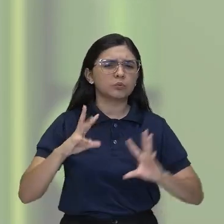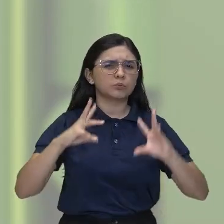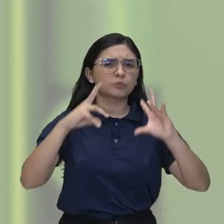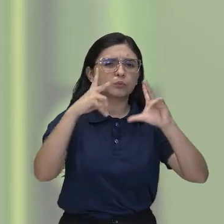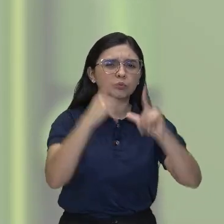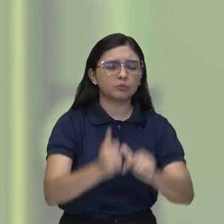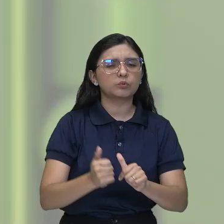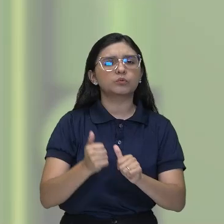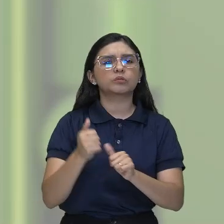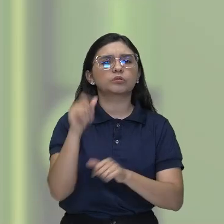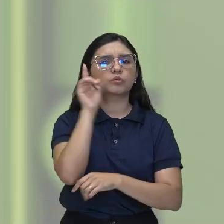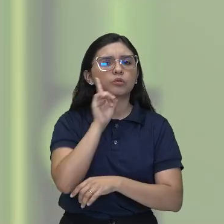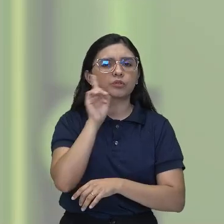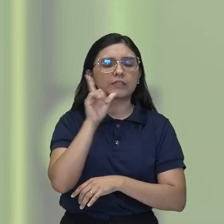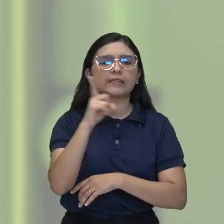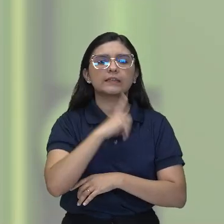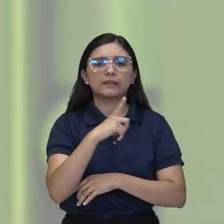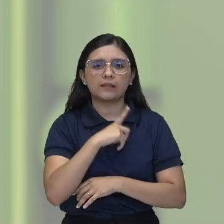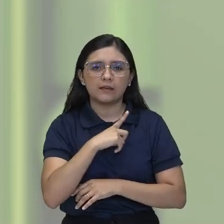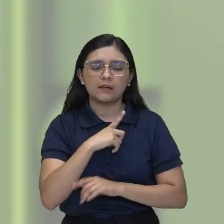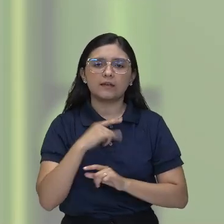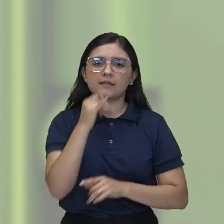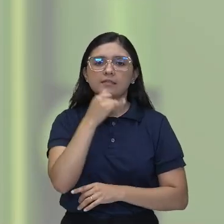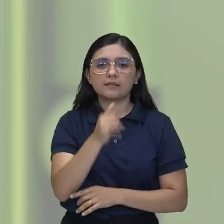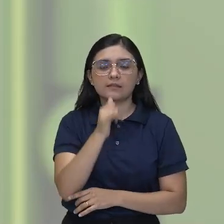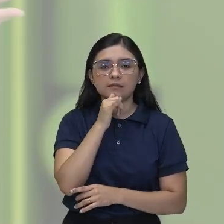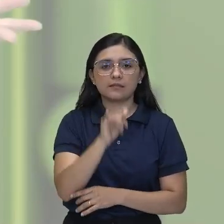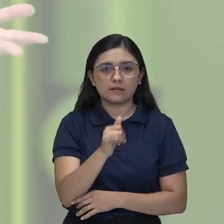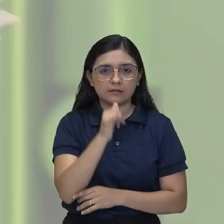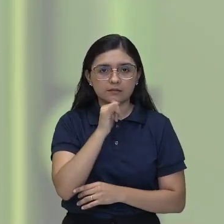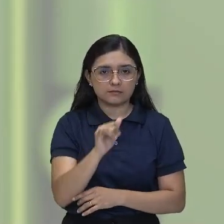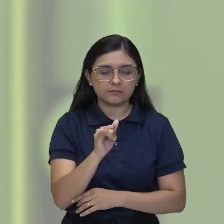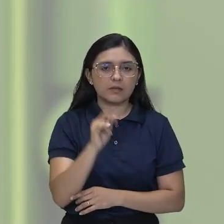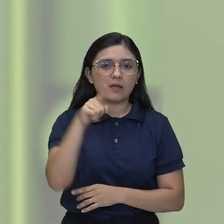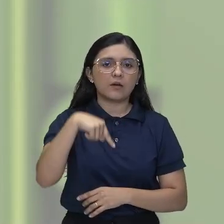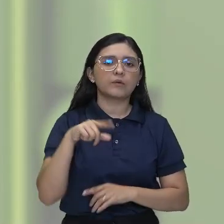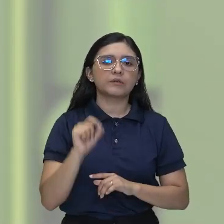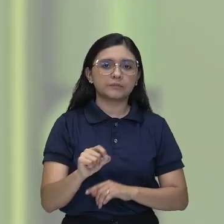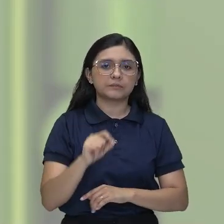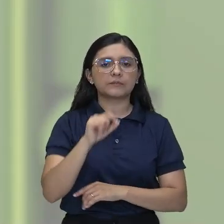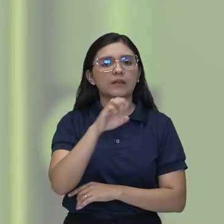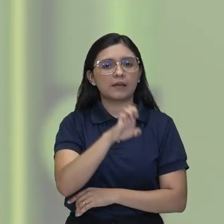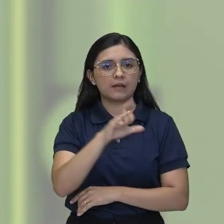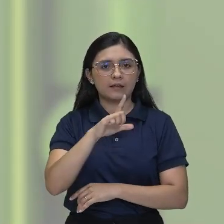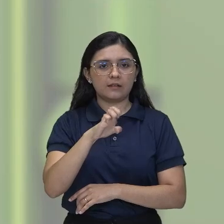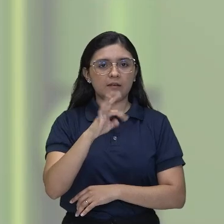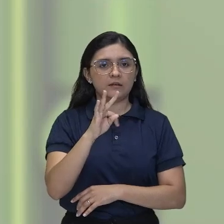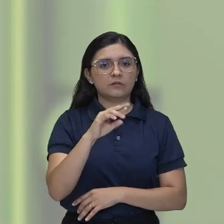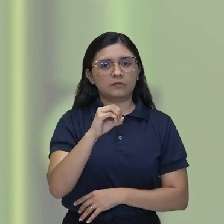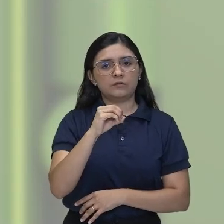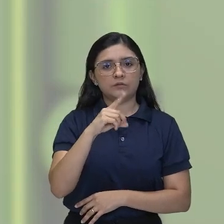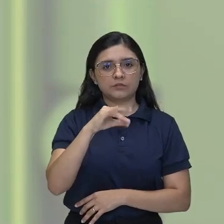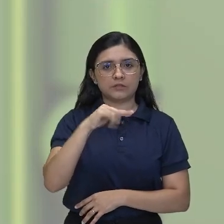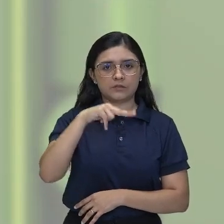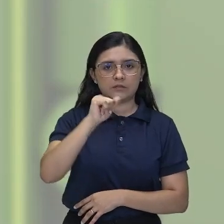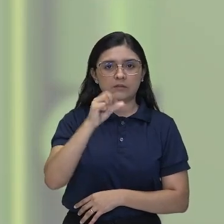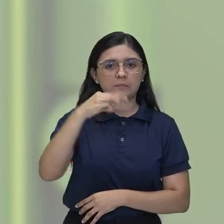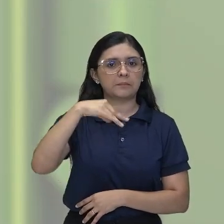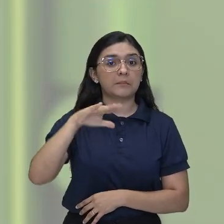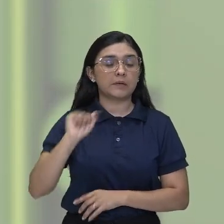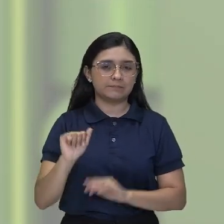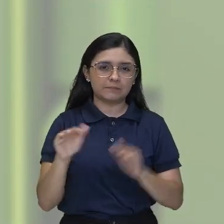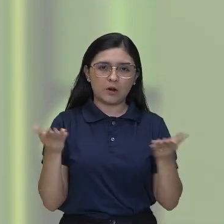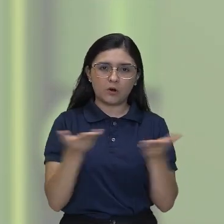nosso cotidiano que envolve a eletricidade, nós temos a eletrodinâmica. Vamos lá definir o que é